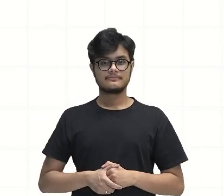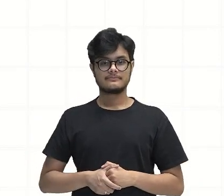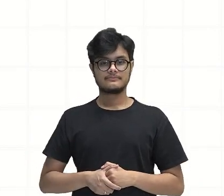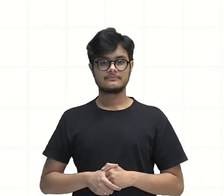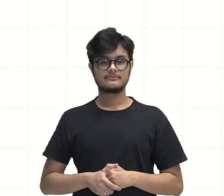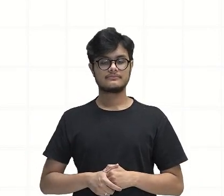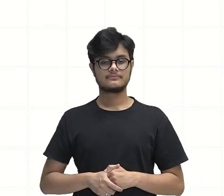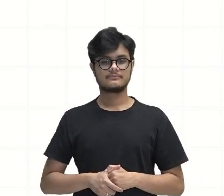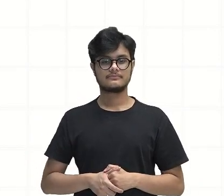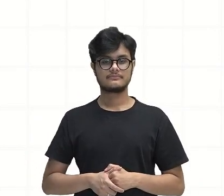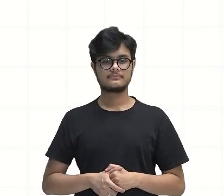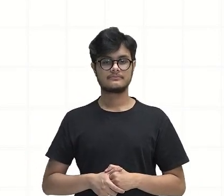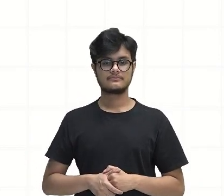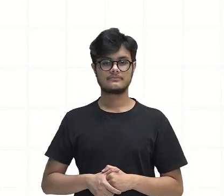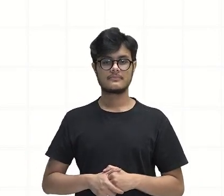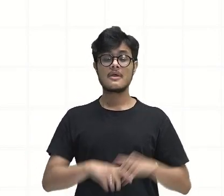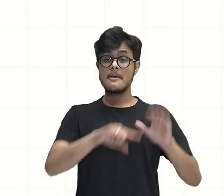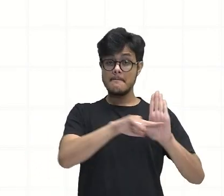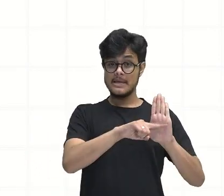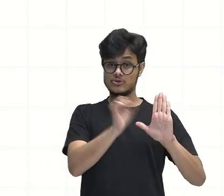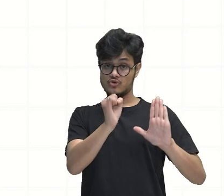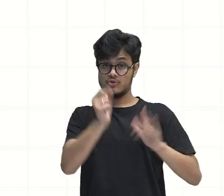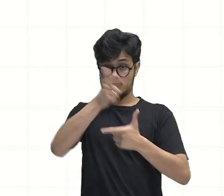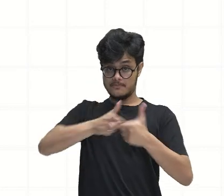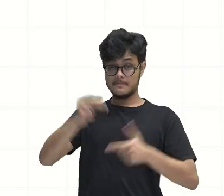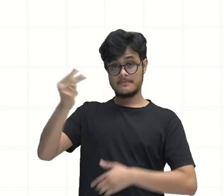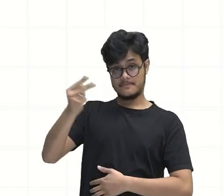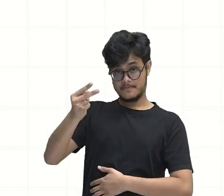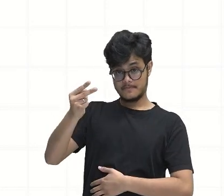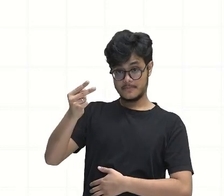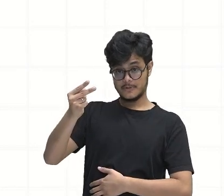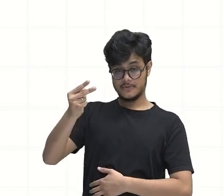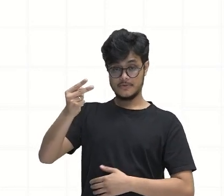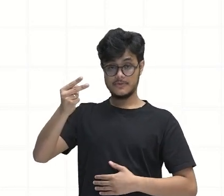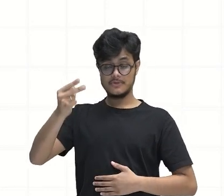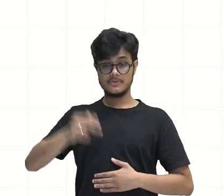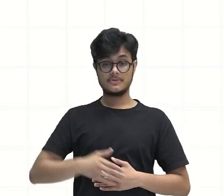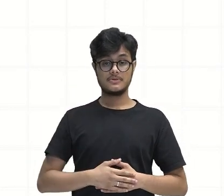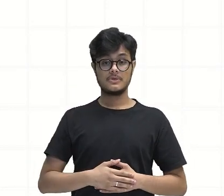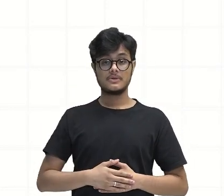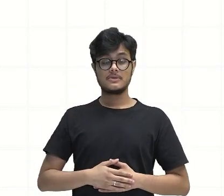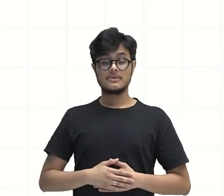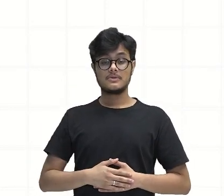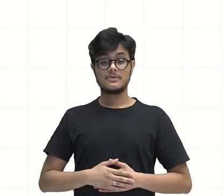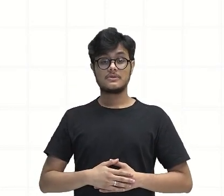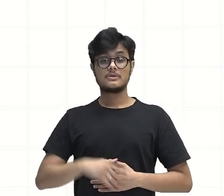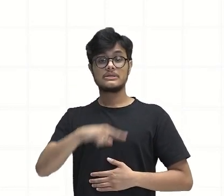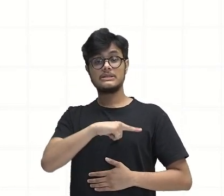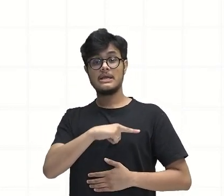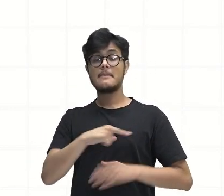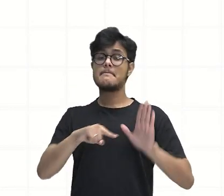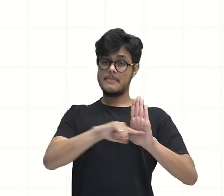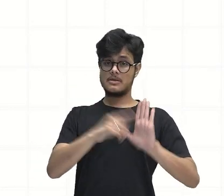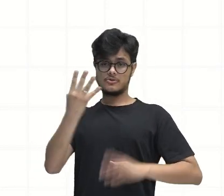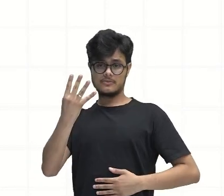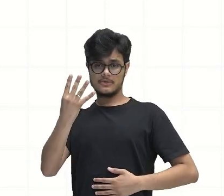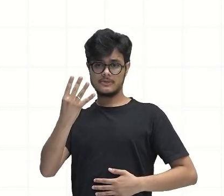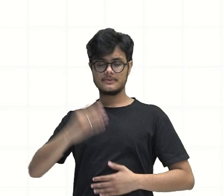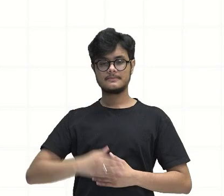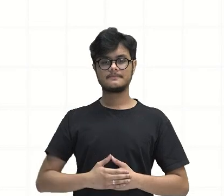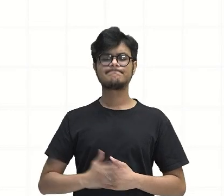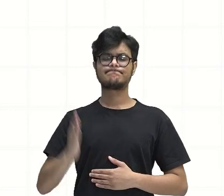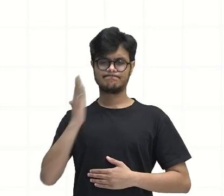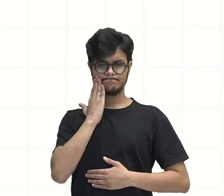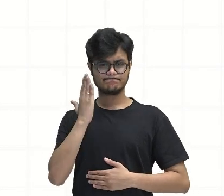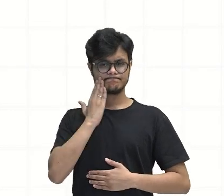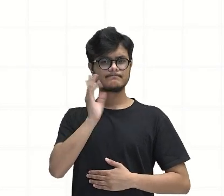número inteiro. Menos 8 dividido por 2, eu tenho menos 4. Então, eu já sei